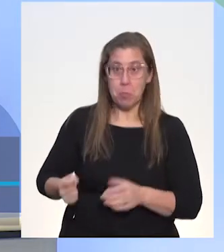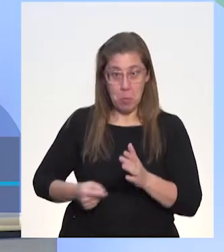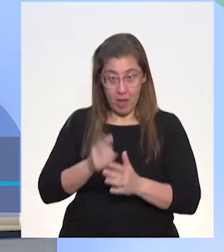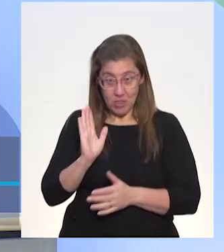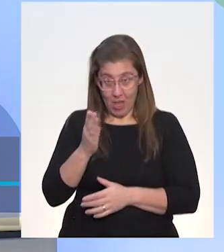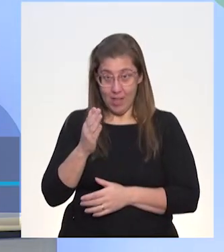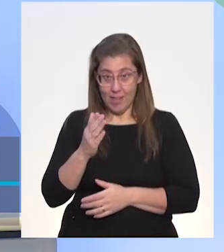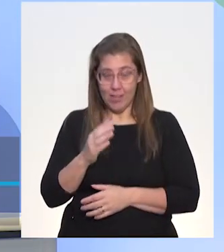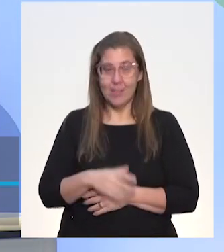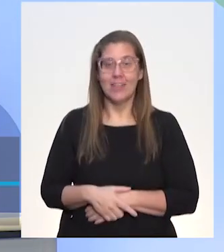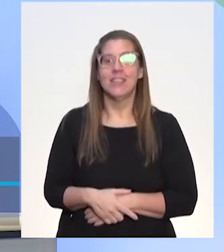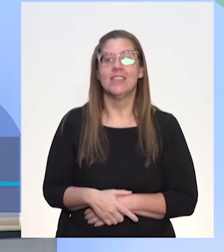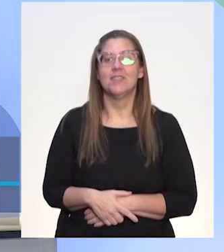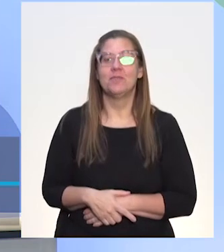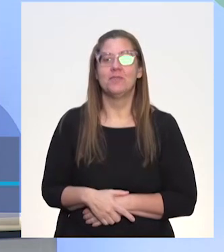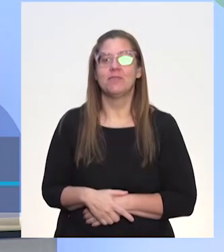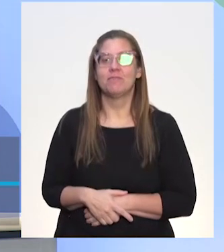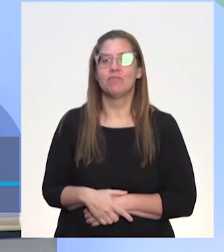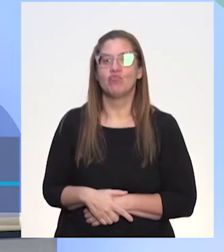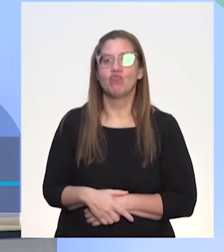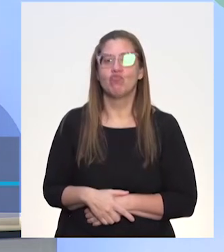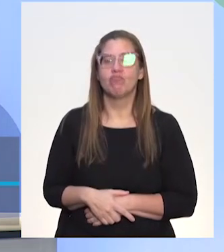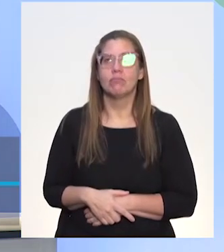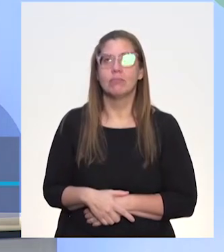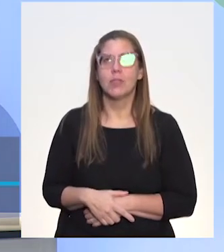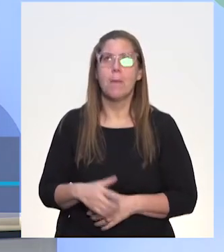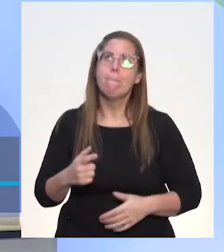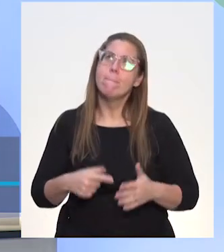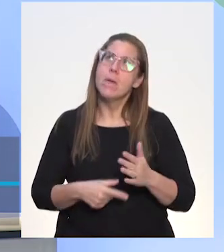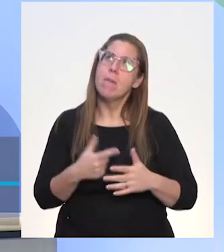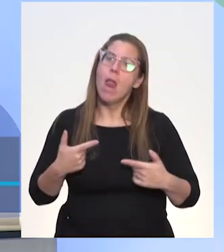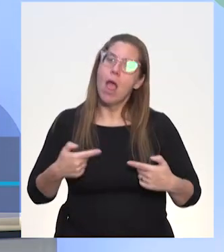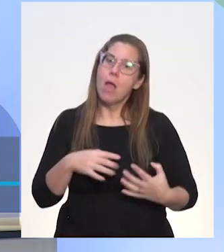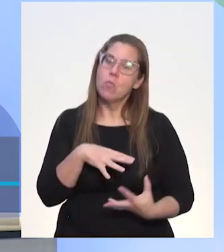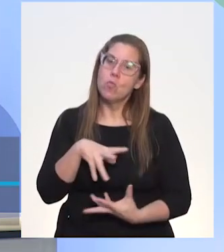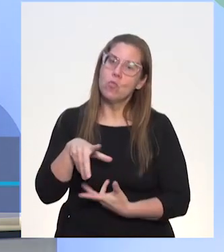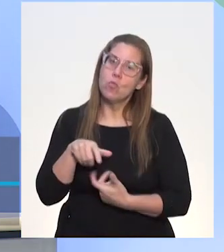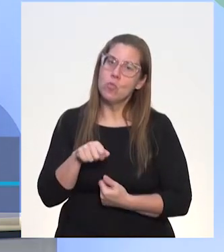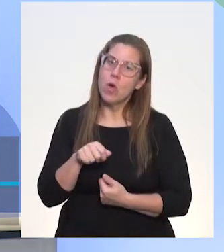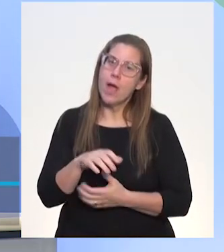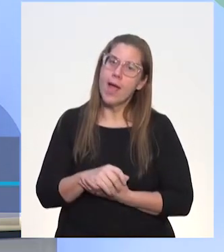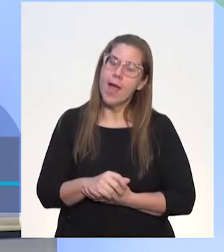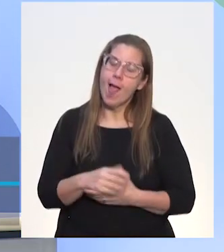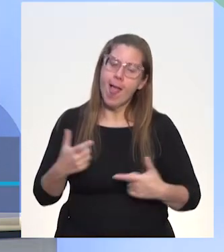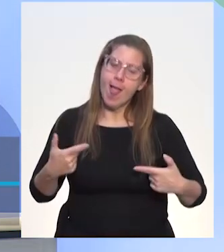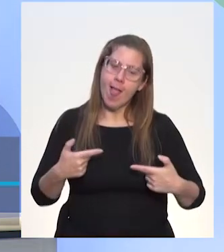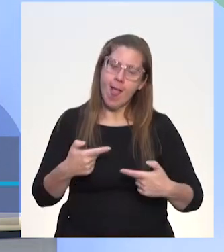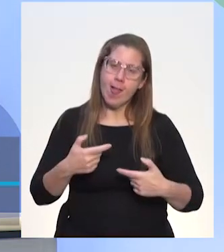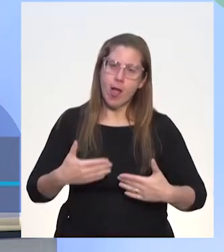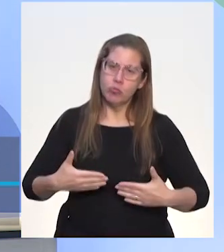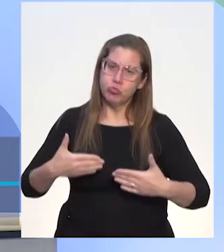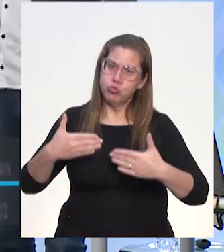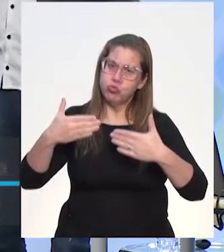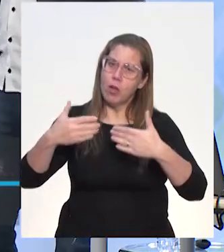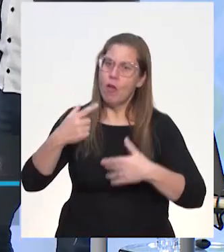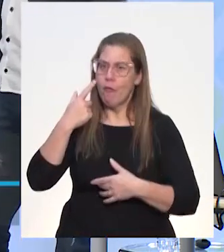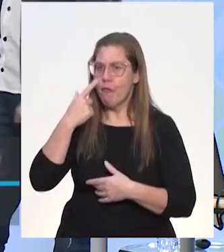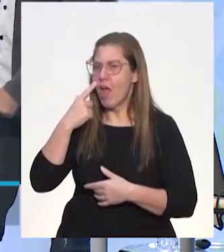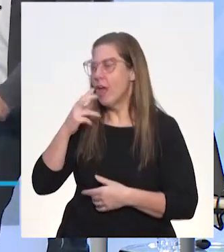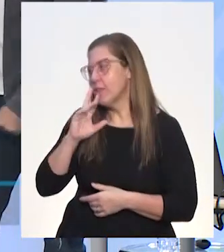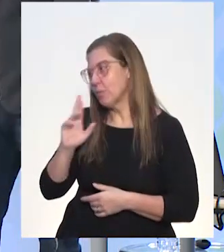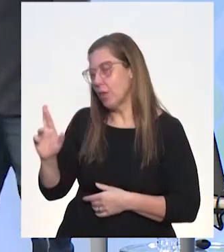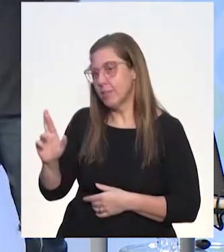já? De primeira. A Primeira Guerra Mundial foi conhecida como a Guerra de Trincheiras, né? Muito bem, vamos para a resposta